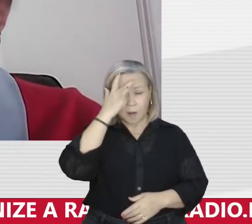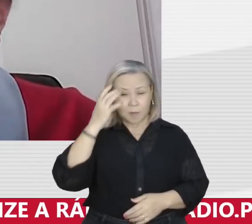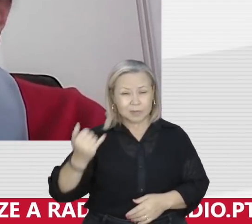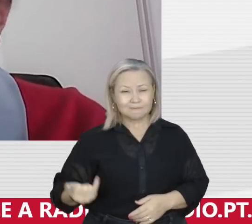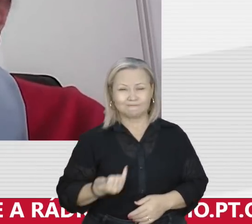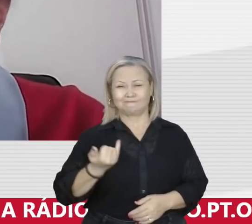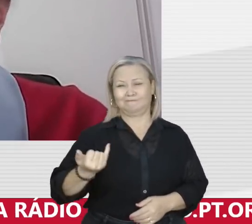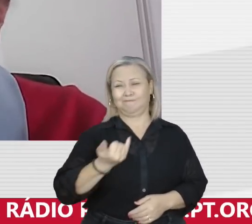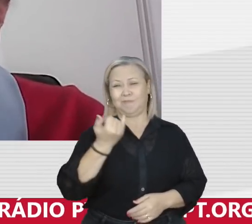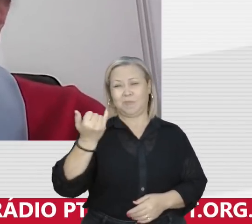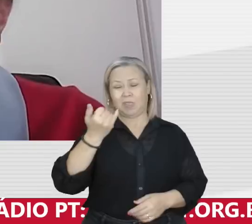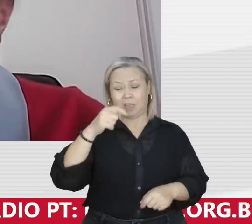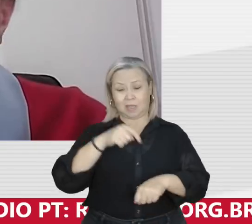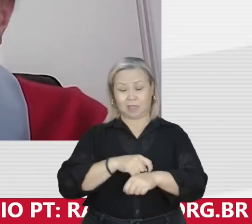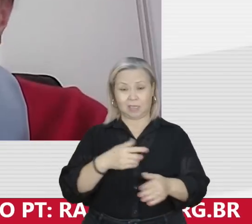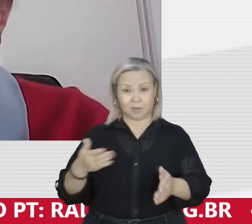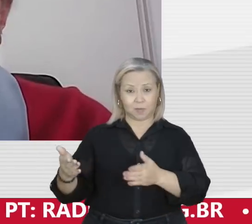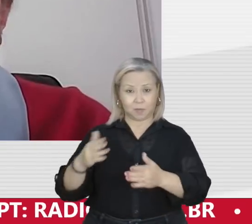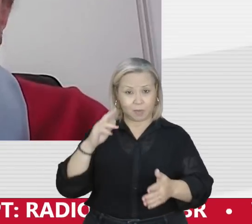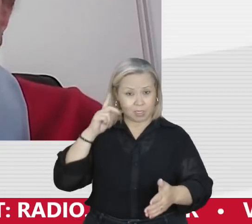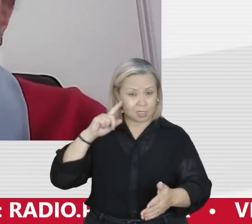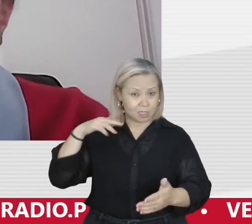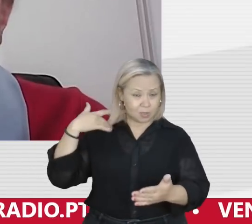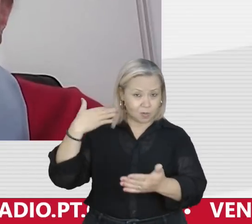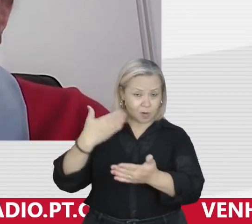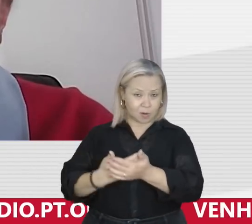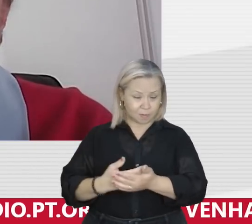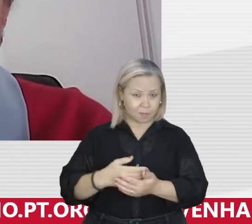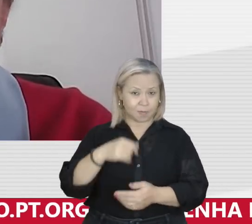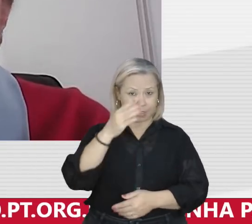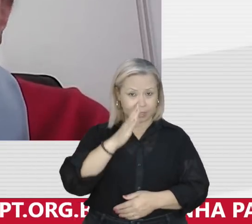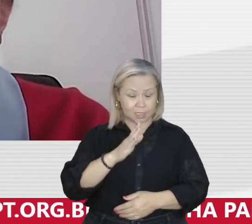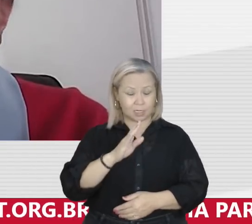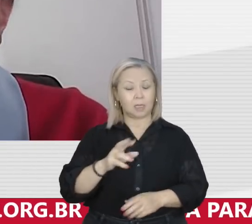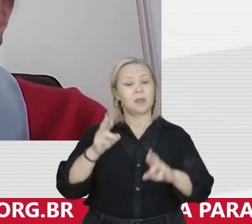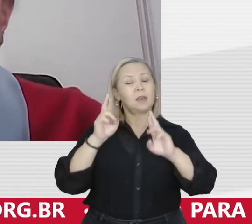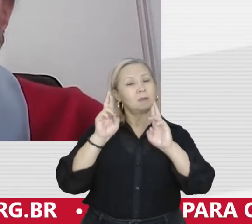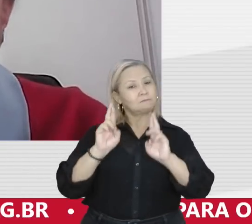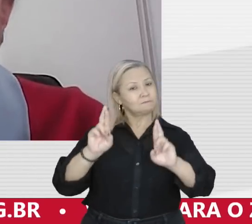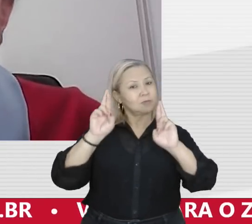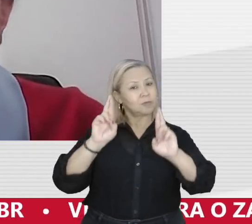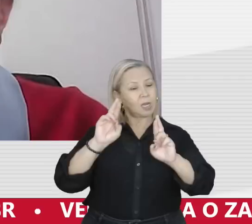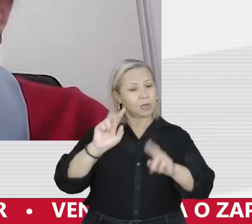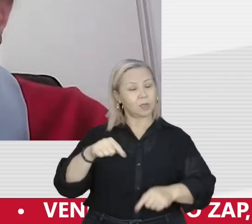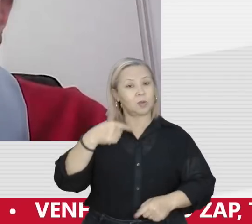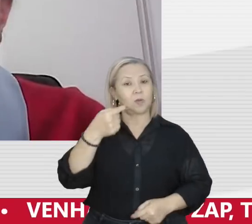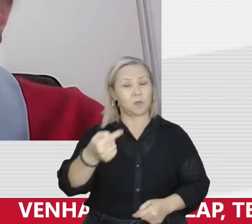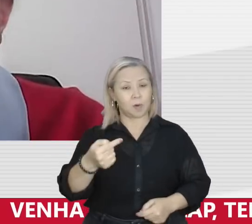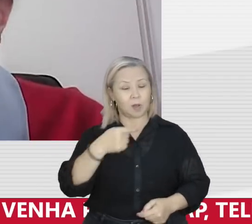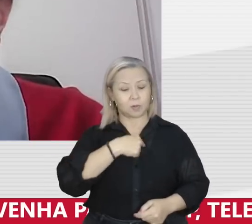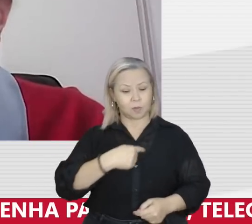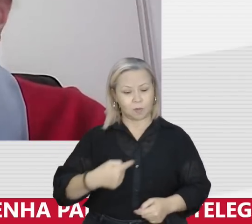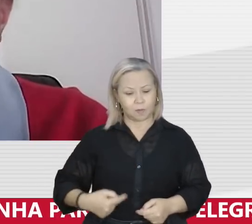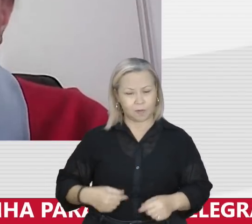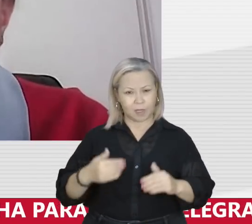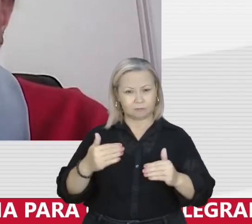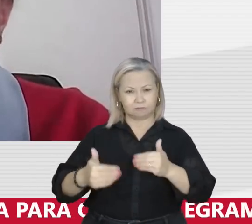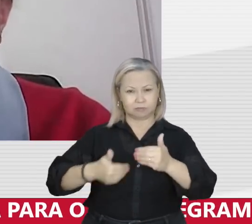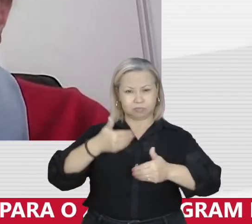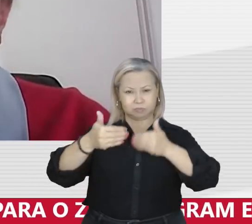história brasileira e espero que o seu próximo governo seja um governo que alavanque, além